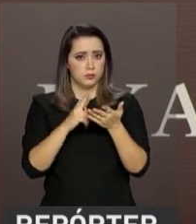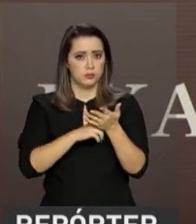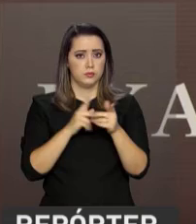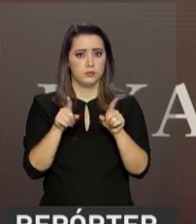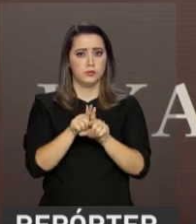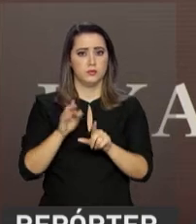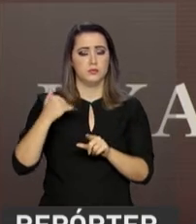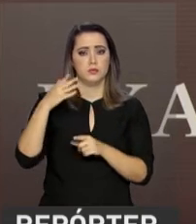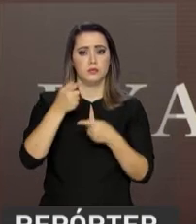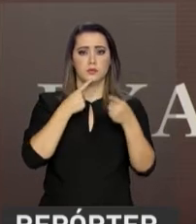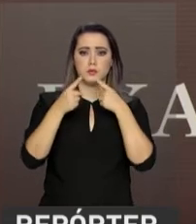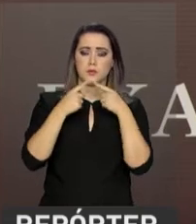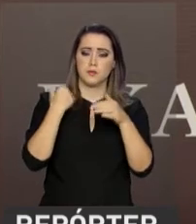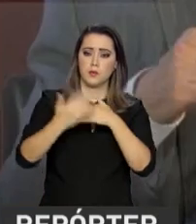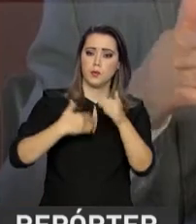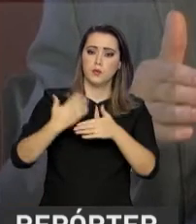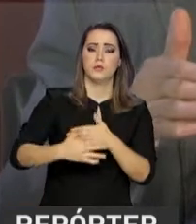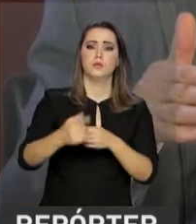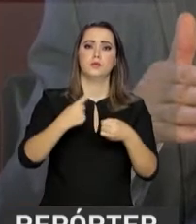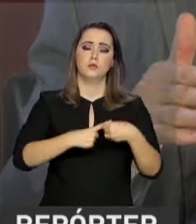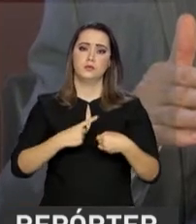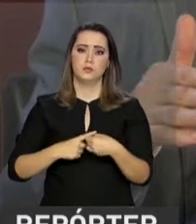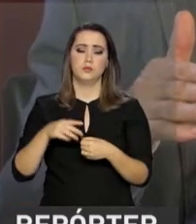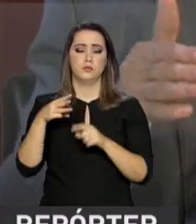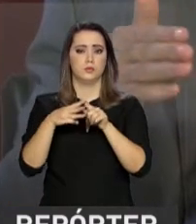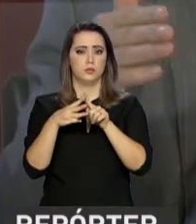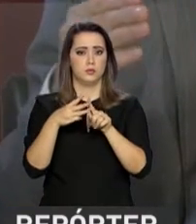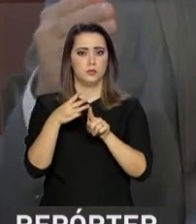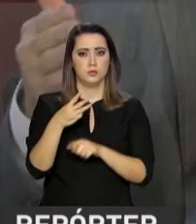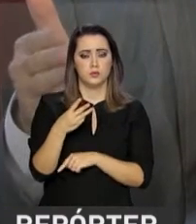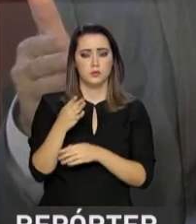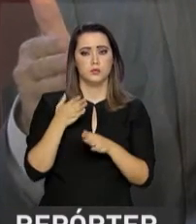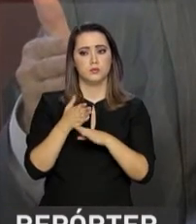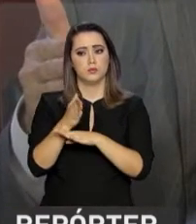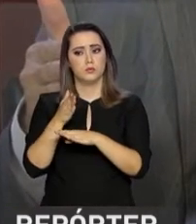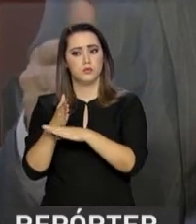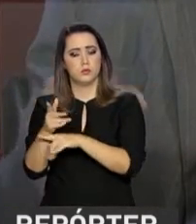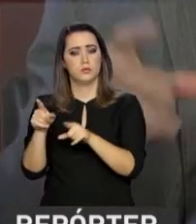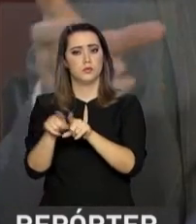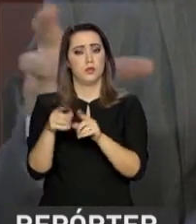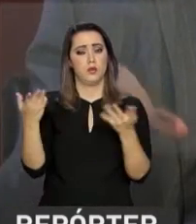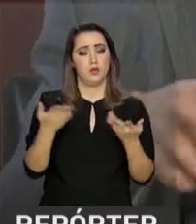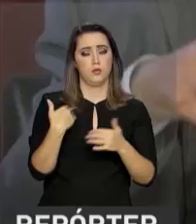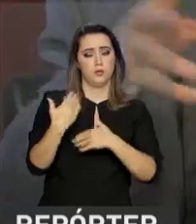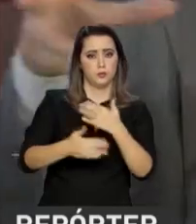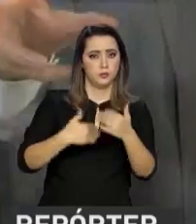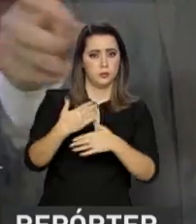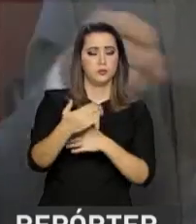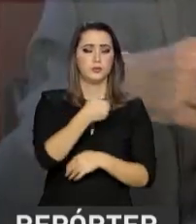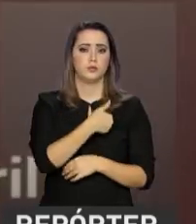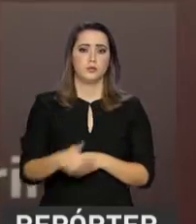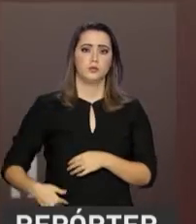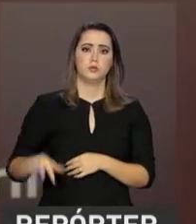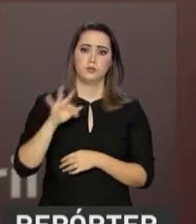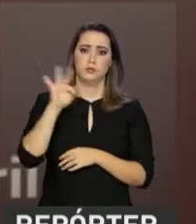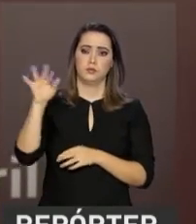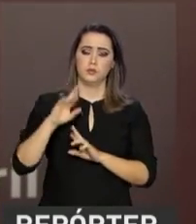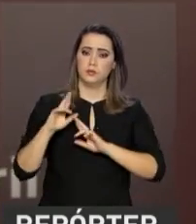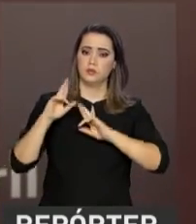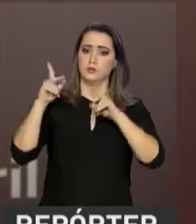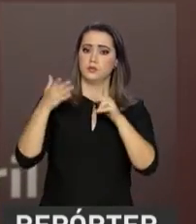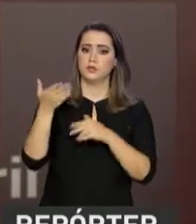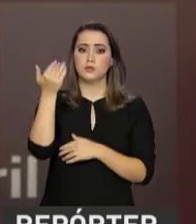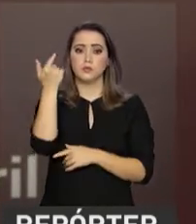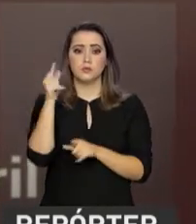país para discutir o Avançar Cidades, um dos três eixos do programa Agora é Avançar do governo federal, que, diferentemente de